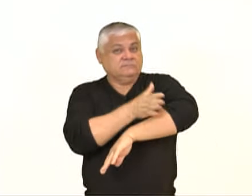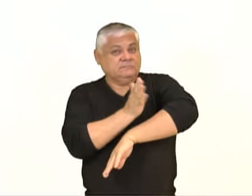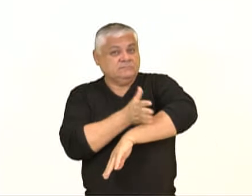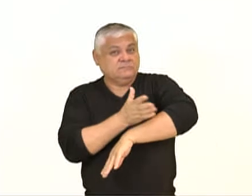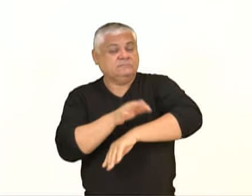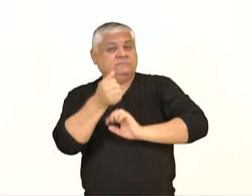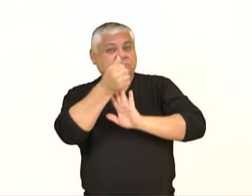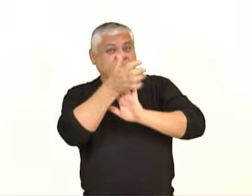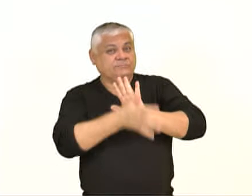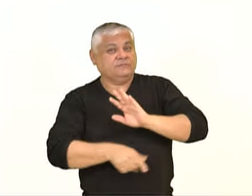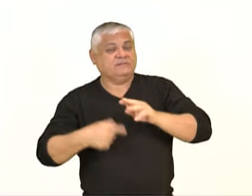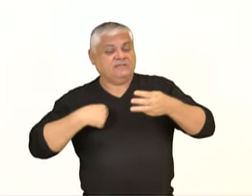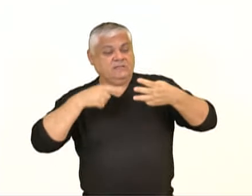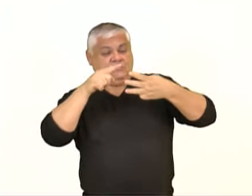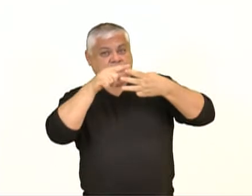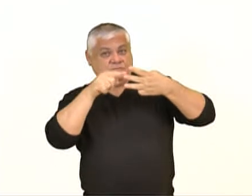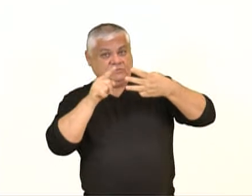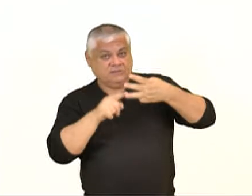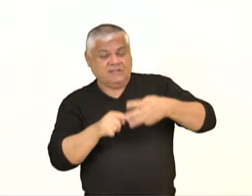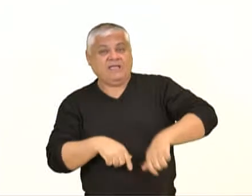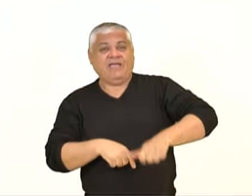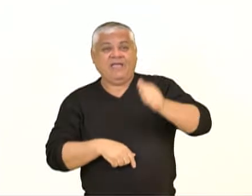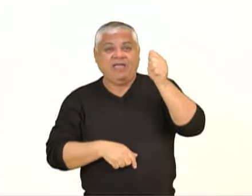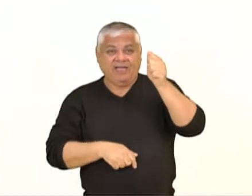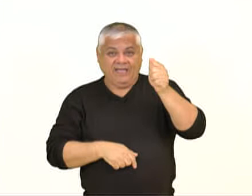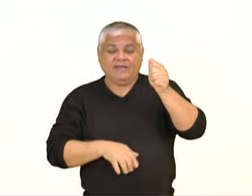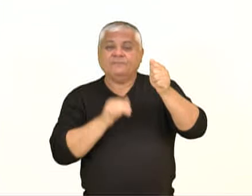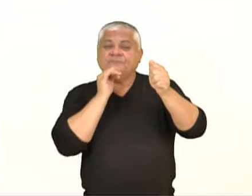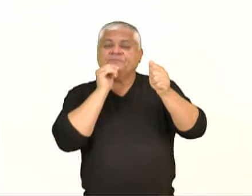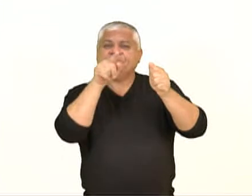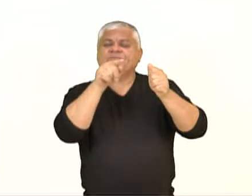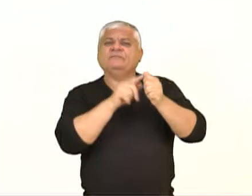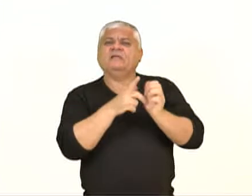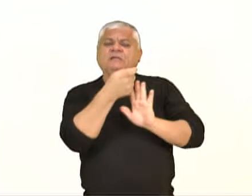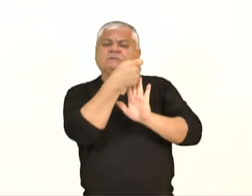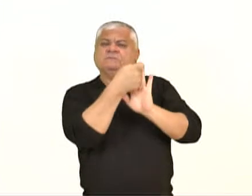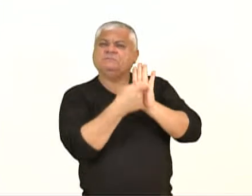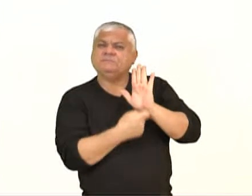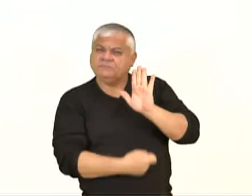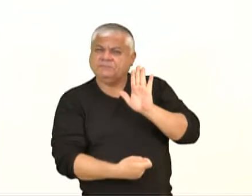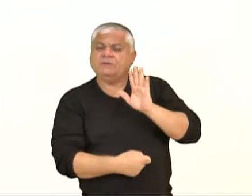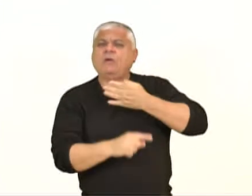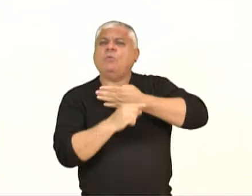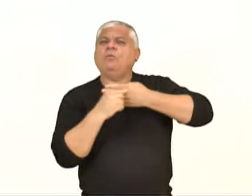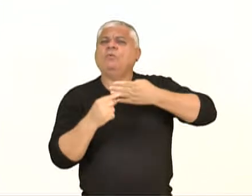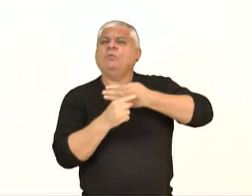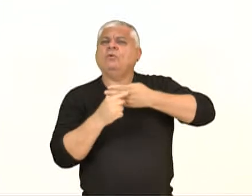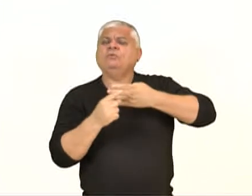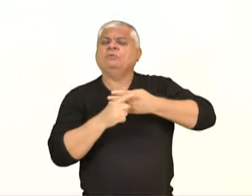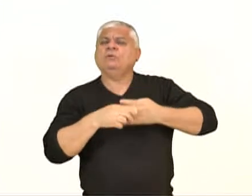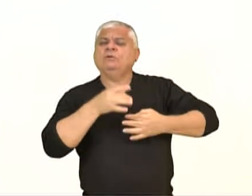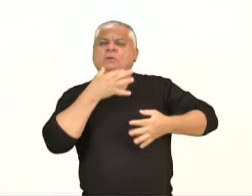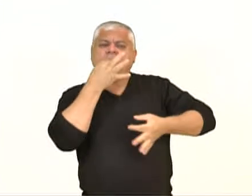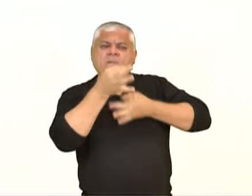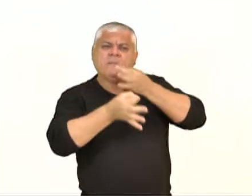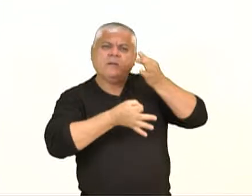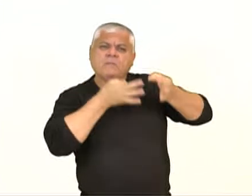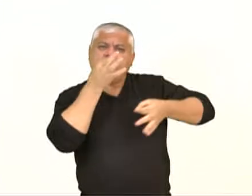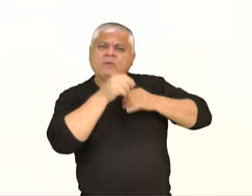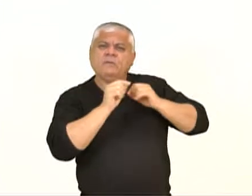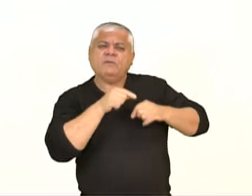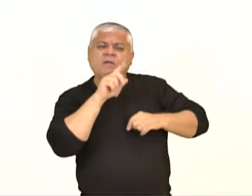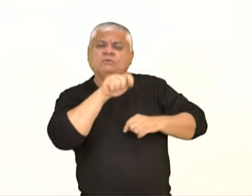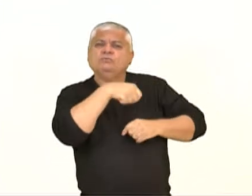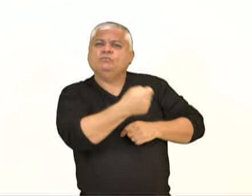em 3 questões. Letra A. Ao escrever seu artigo, o autor faz alguns comentários e se dirige ao